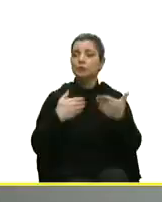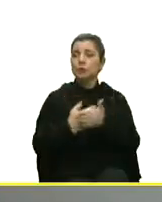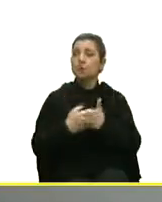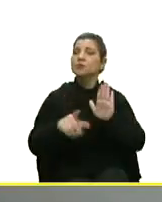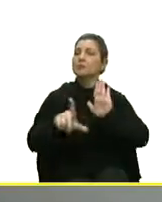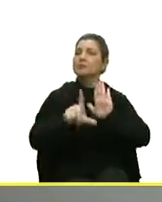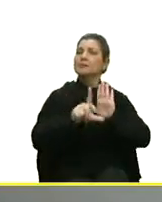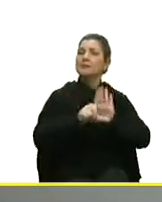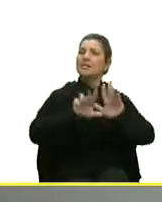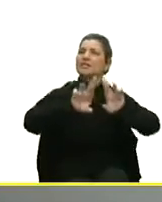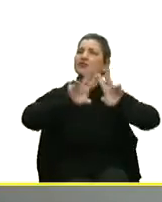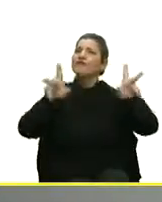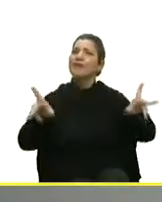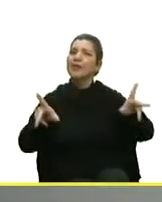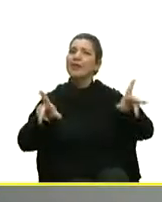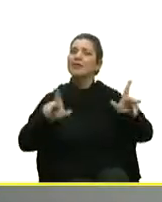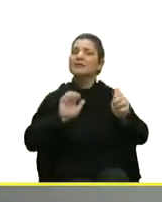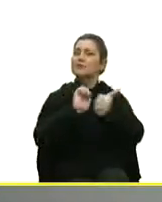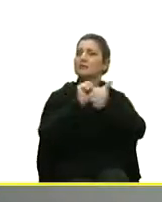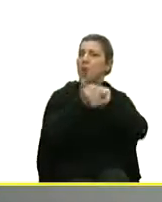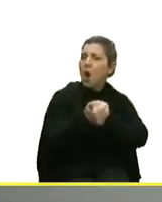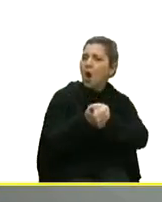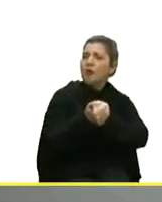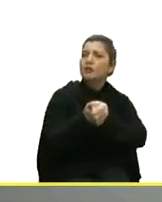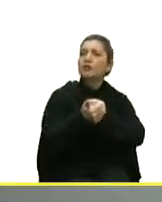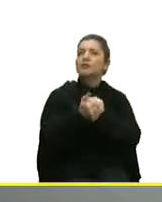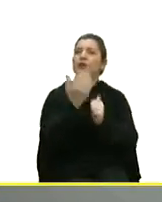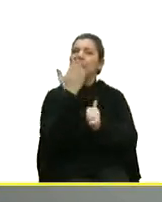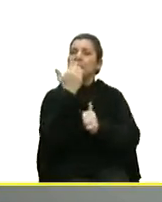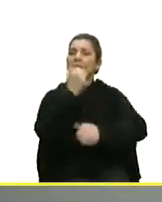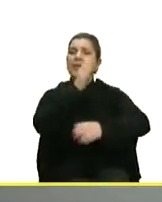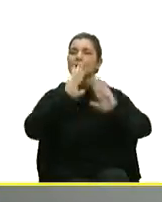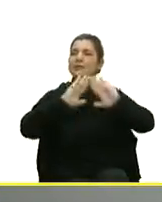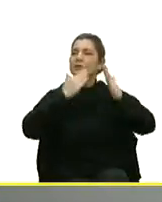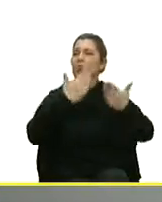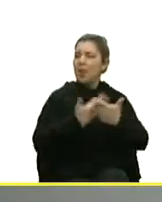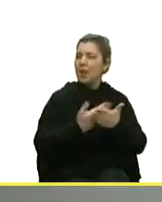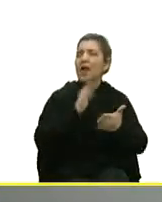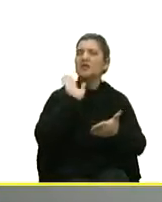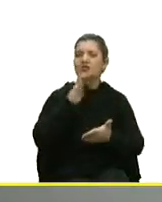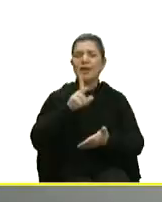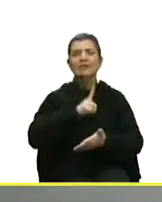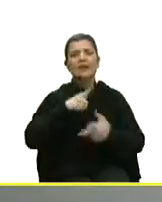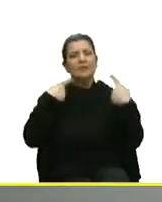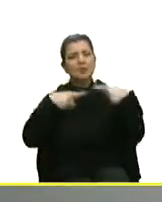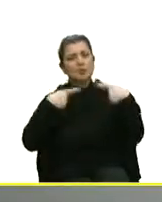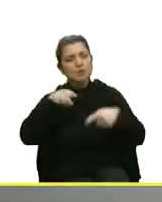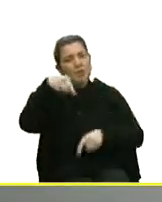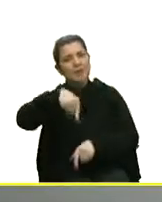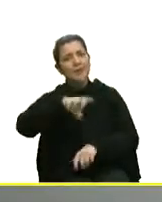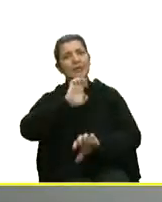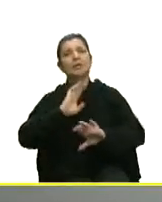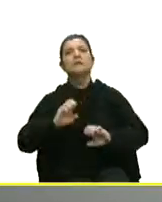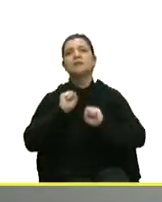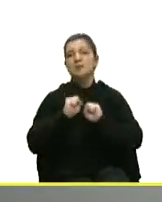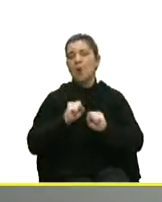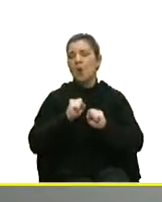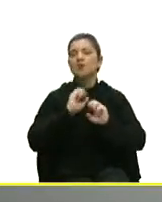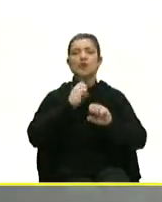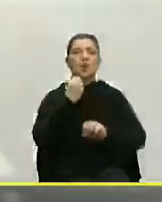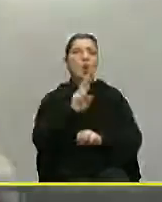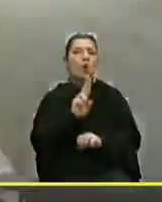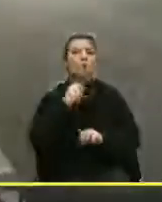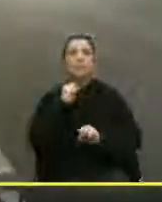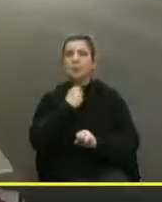esparsas legislação do esporte questão da merenda escolar já deu até debate aqui na Assembleia sobre merenda escolar isso pode Não pode entrar na